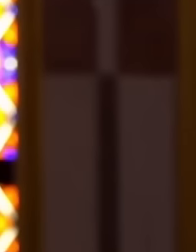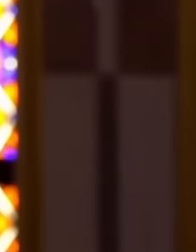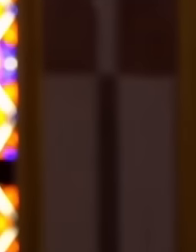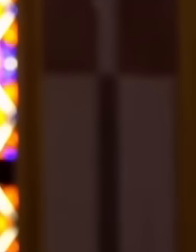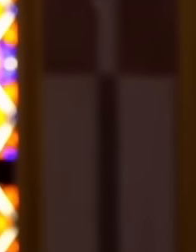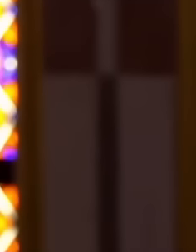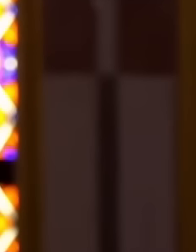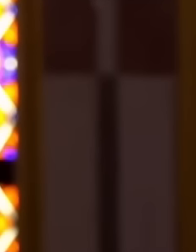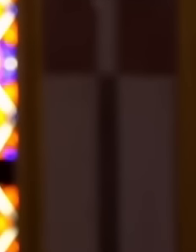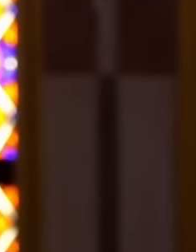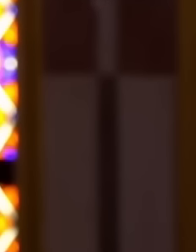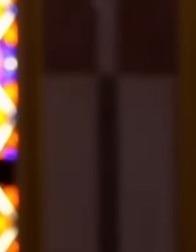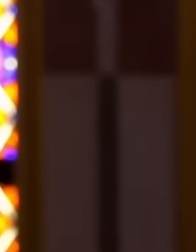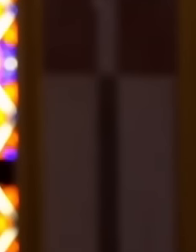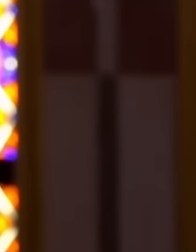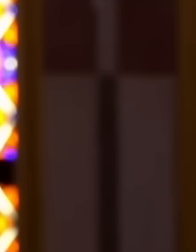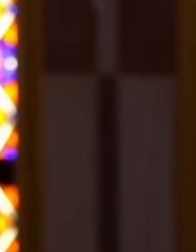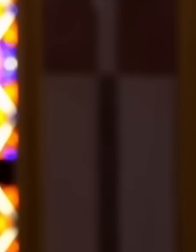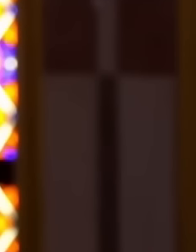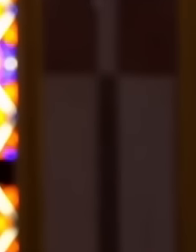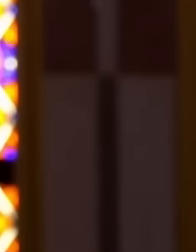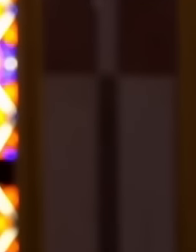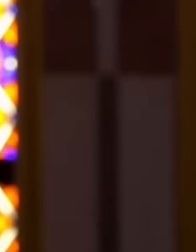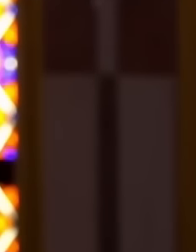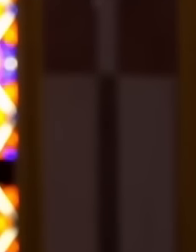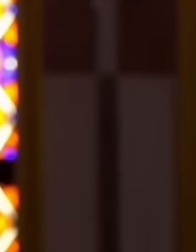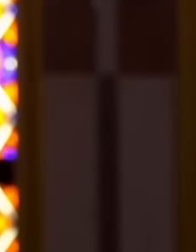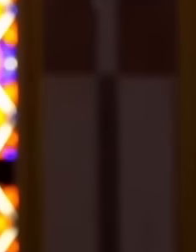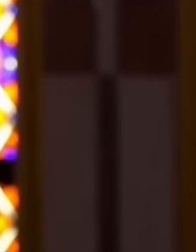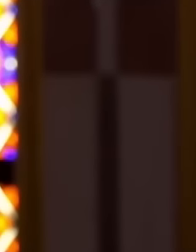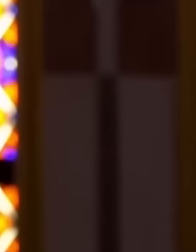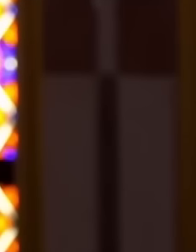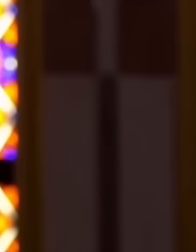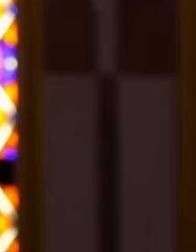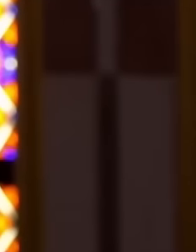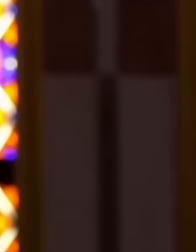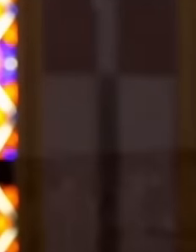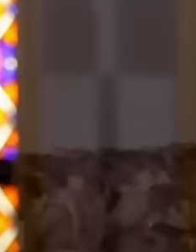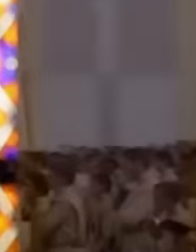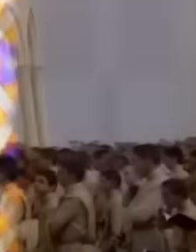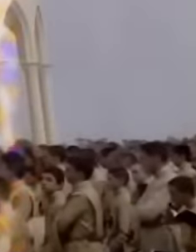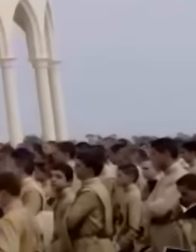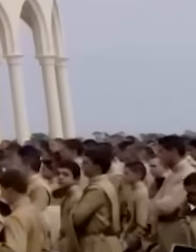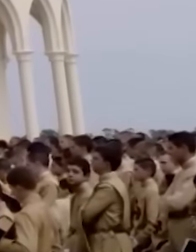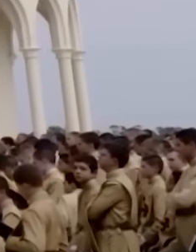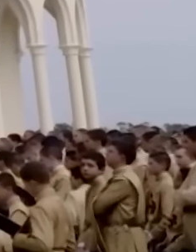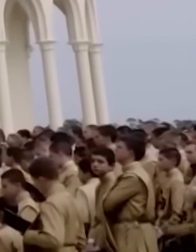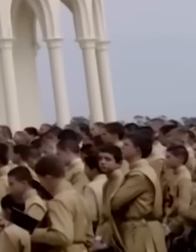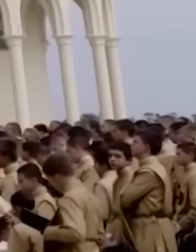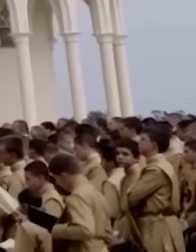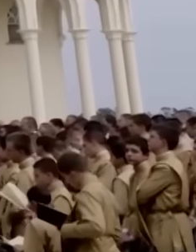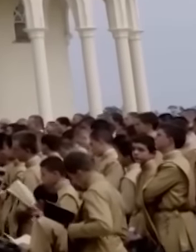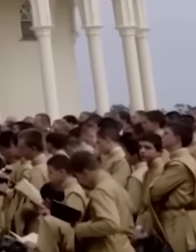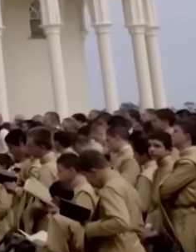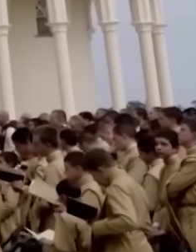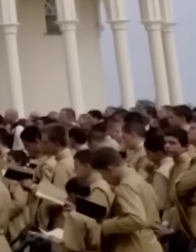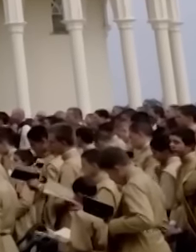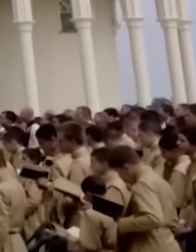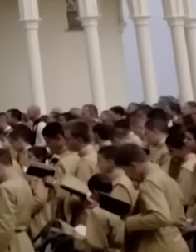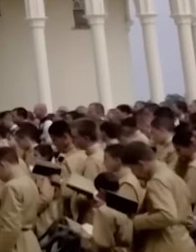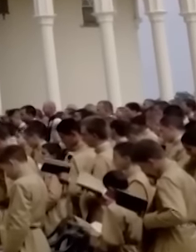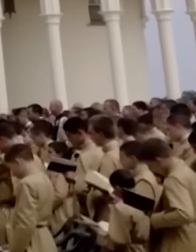Deus enviara, que seu exemplo arrastou atrás de si ainda mais filhos, e sua obra se desenvolveu como